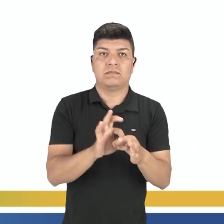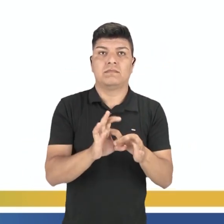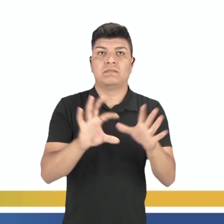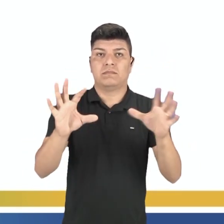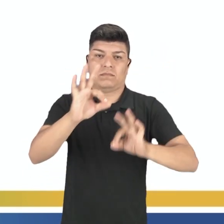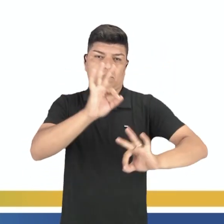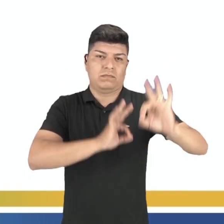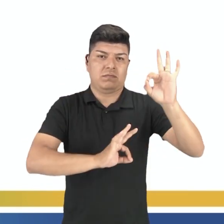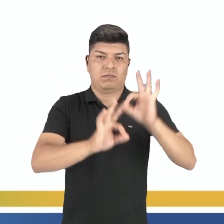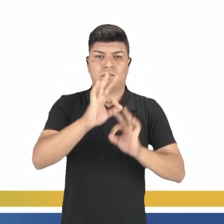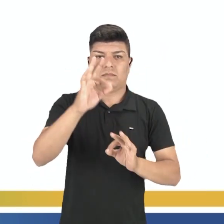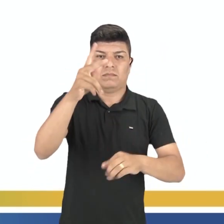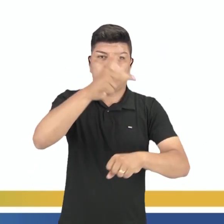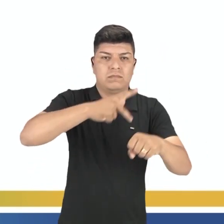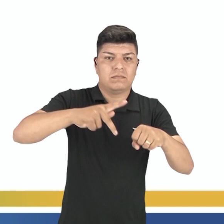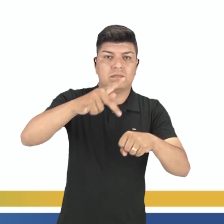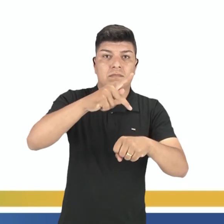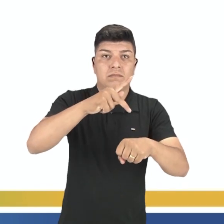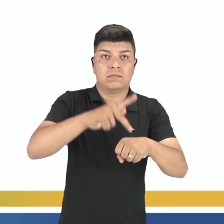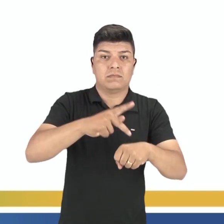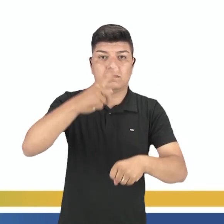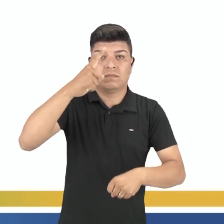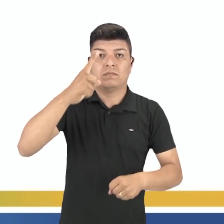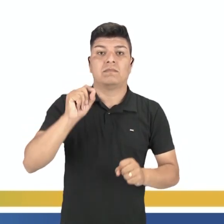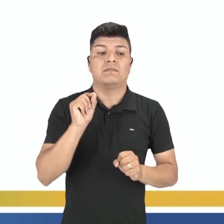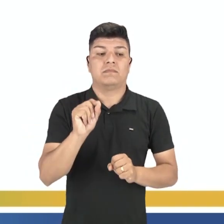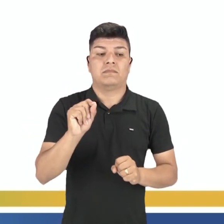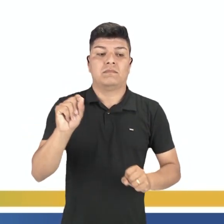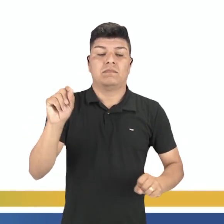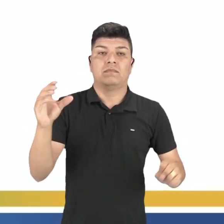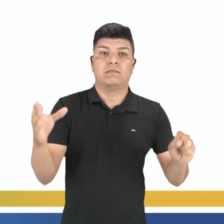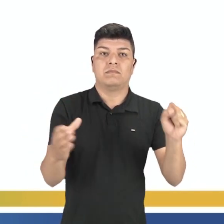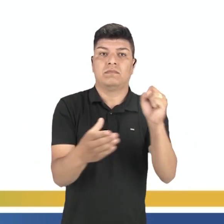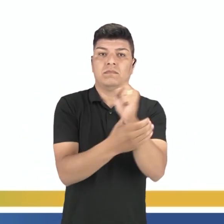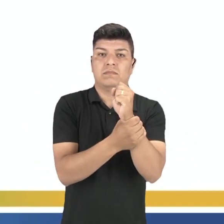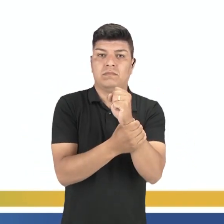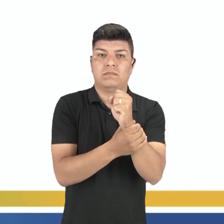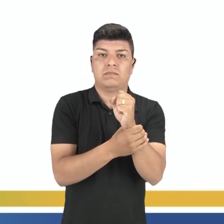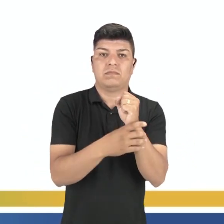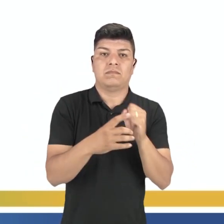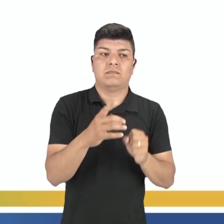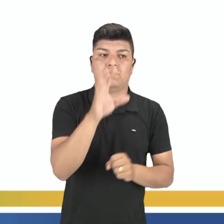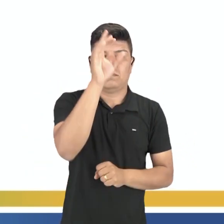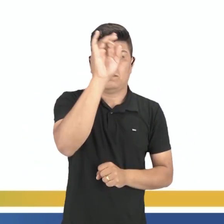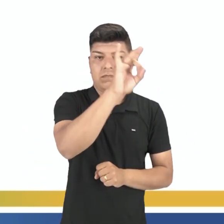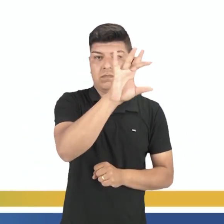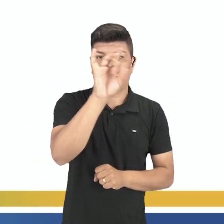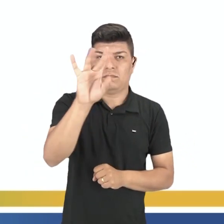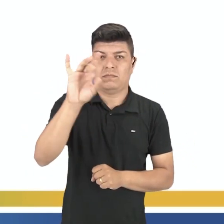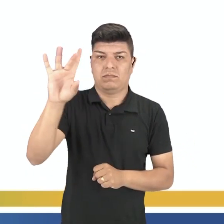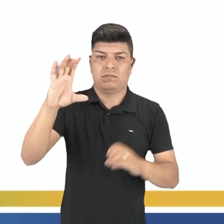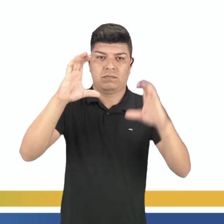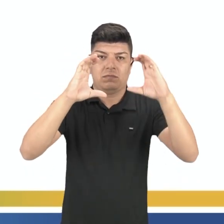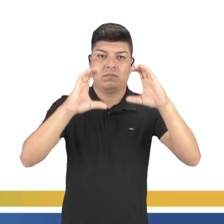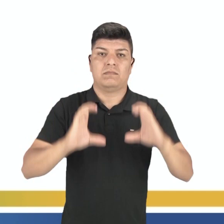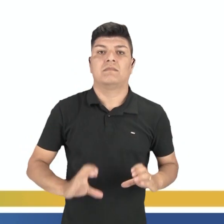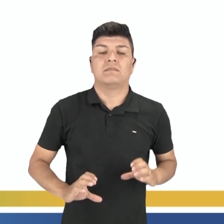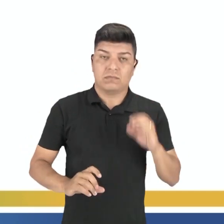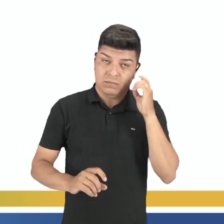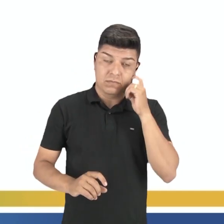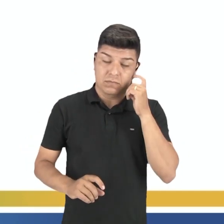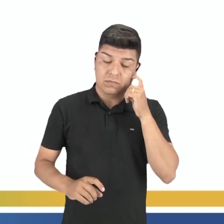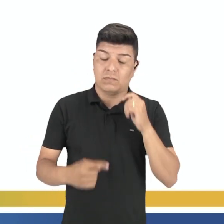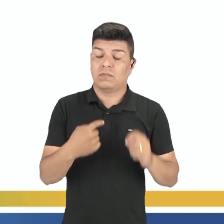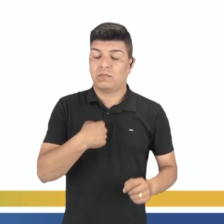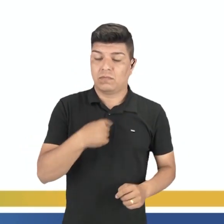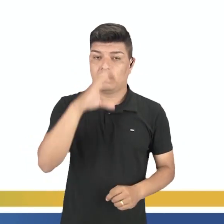a organização de um país e as garantias e direitos individuais de cada cidadão. Eu sou uma